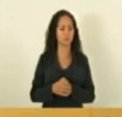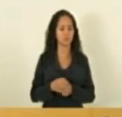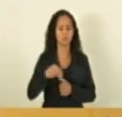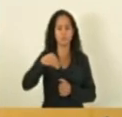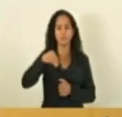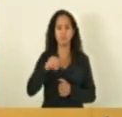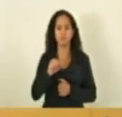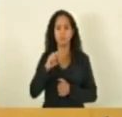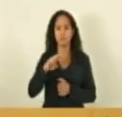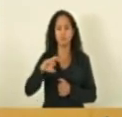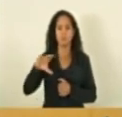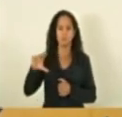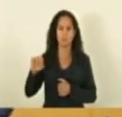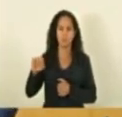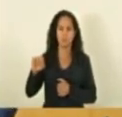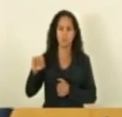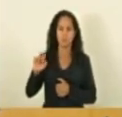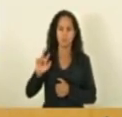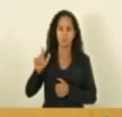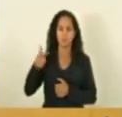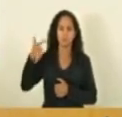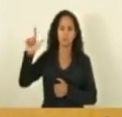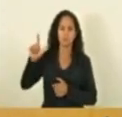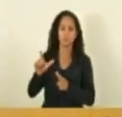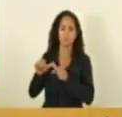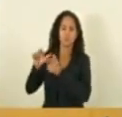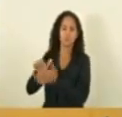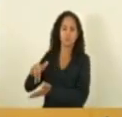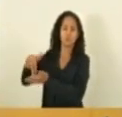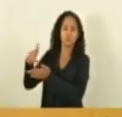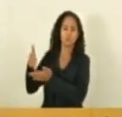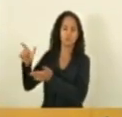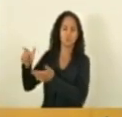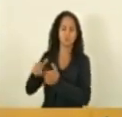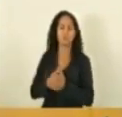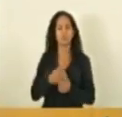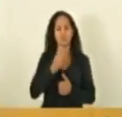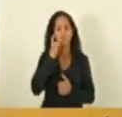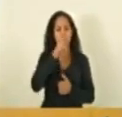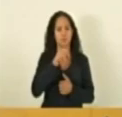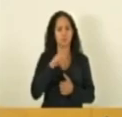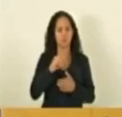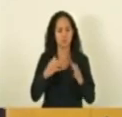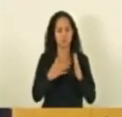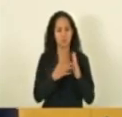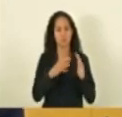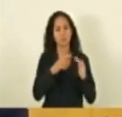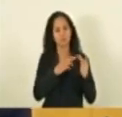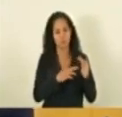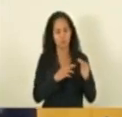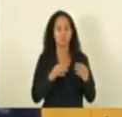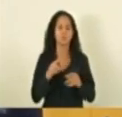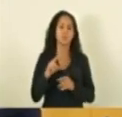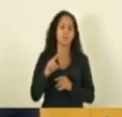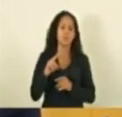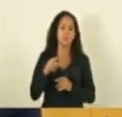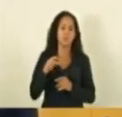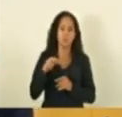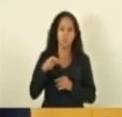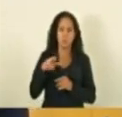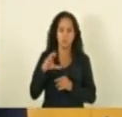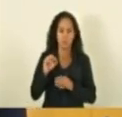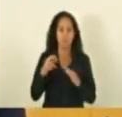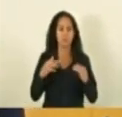deputado Marcelo Santos, está em representação, deputado Alexandre Chambinho, vota com o relator, deputado Marcos Garcia, vota com o relator,